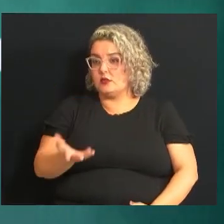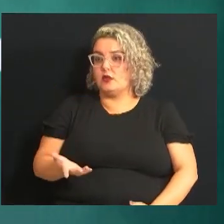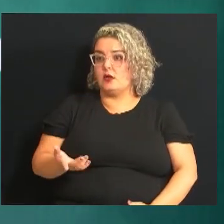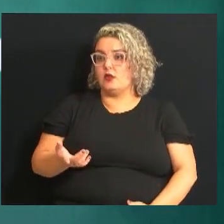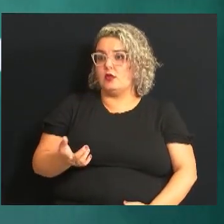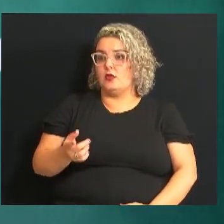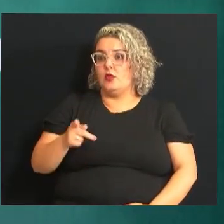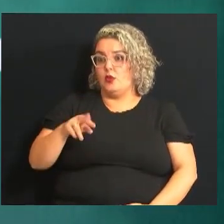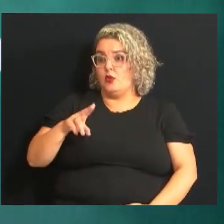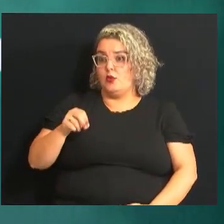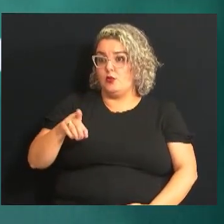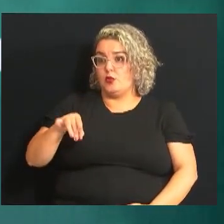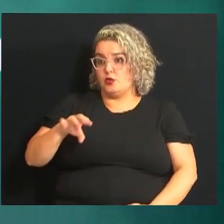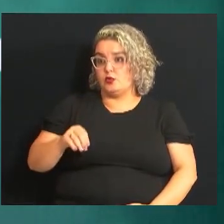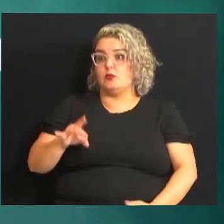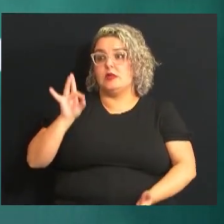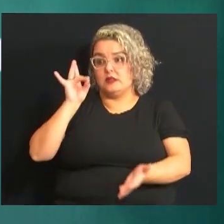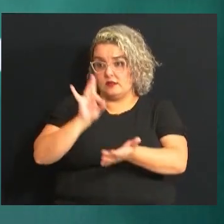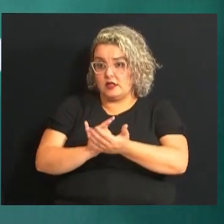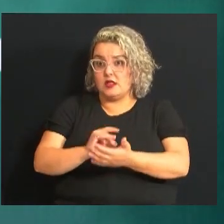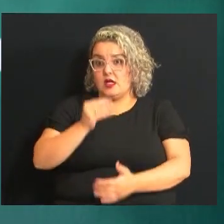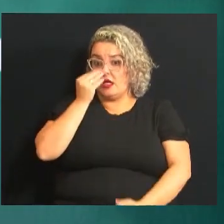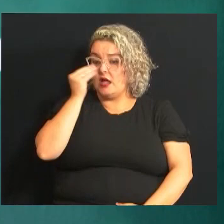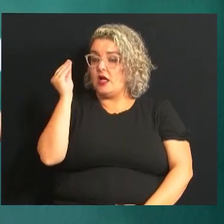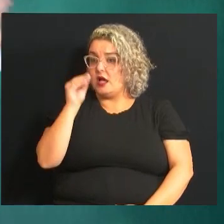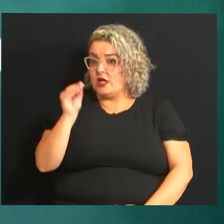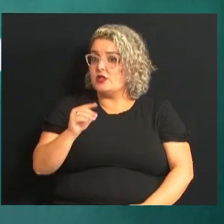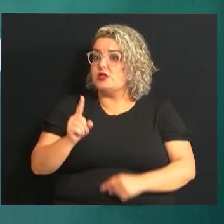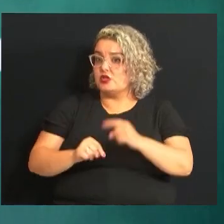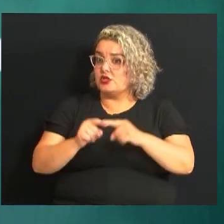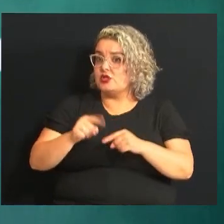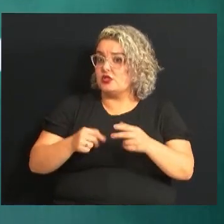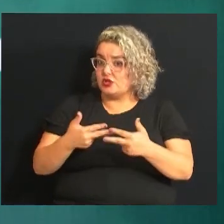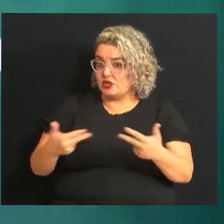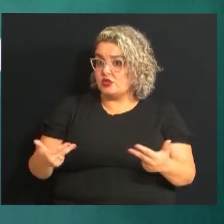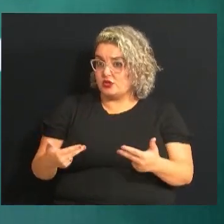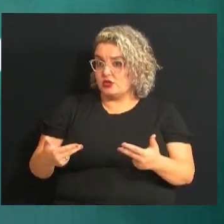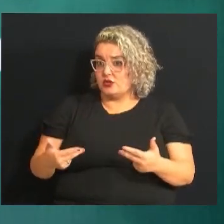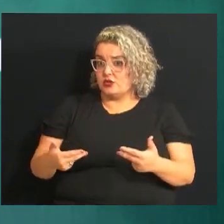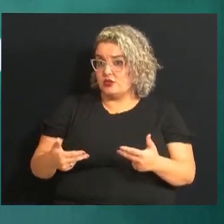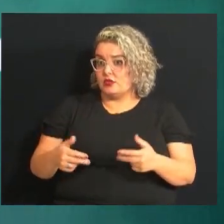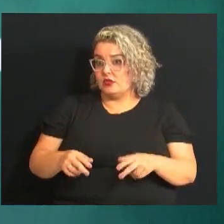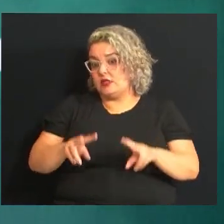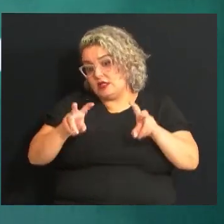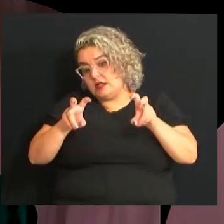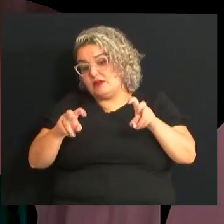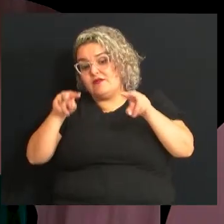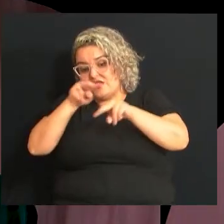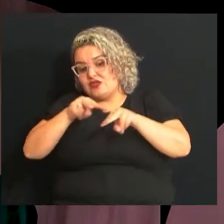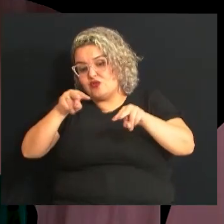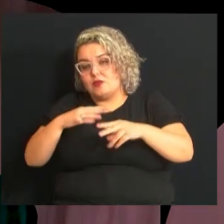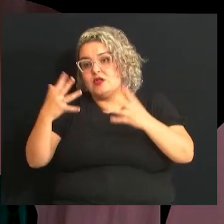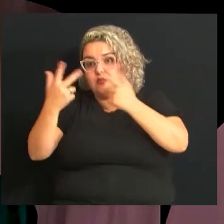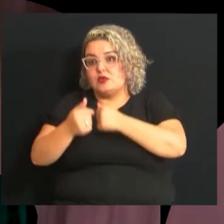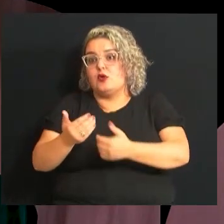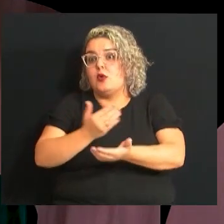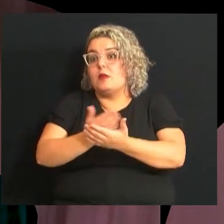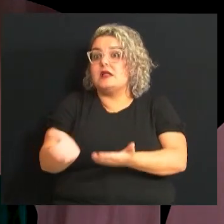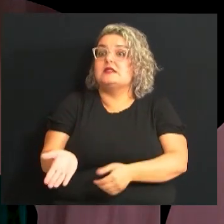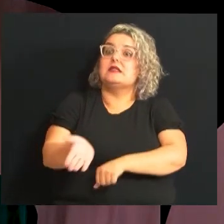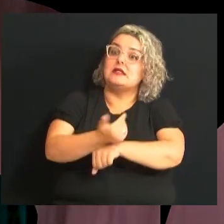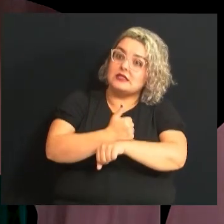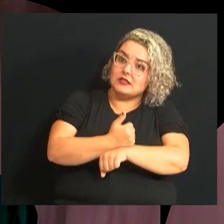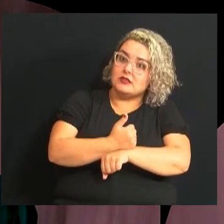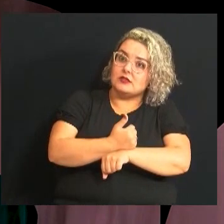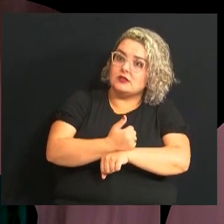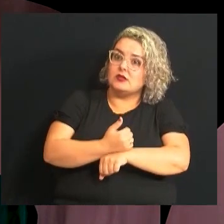que vai consumir diretamente, que acaba desprezando o produto, mas na verdade a rejeição, né, desses produtos